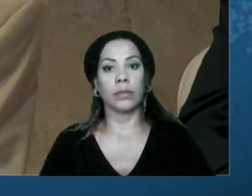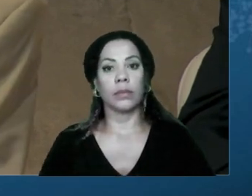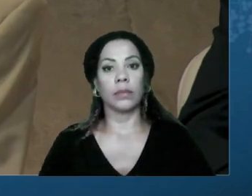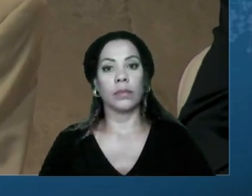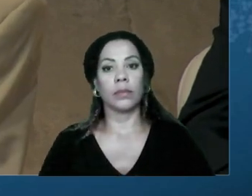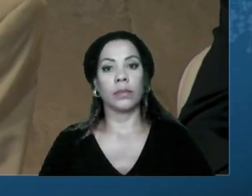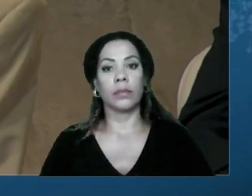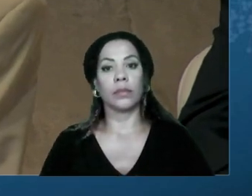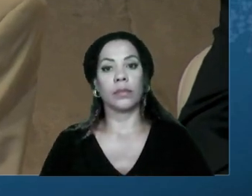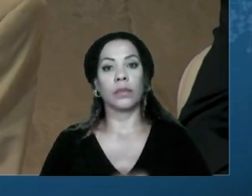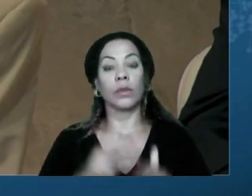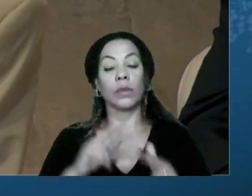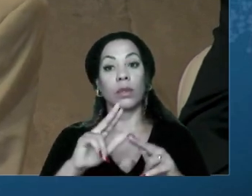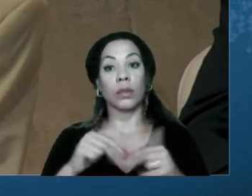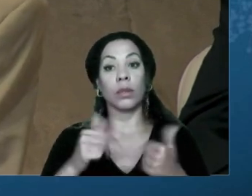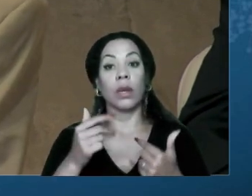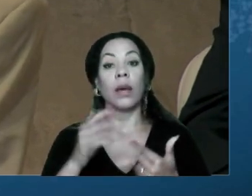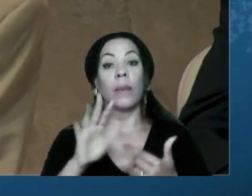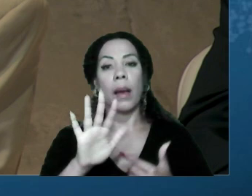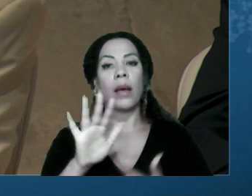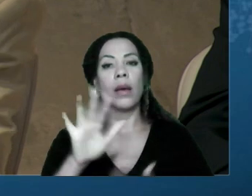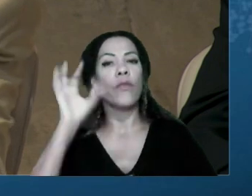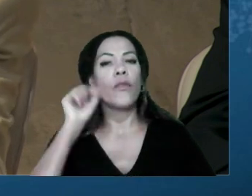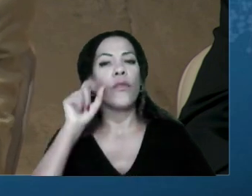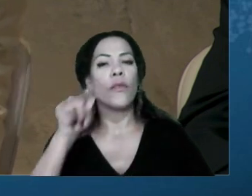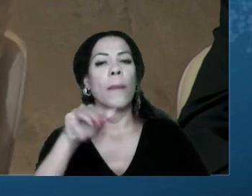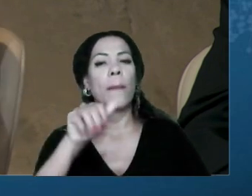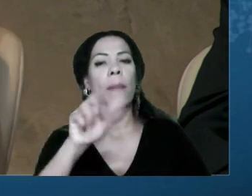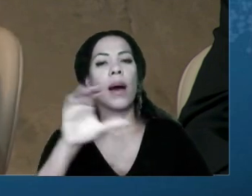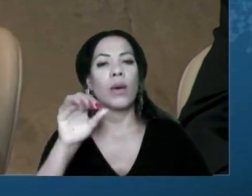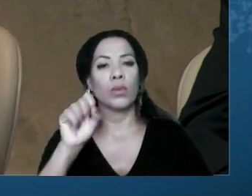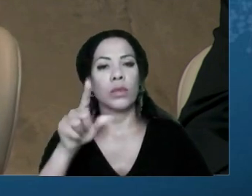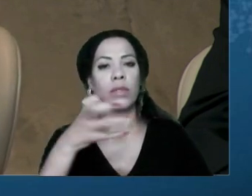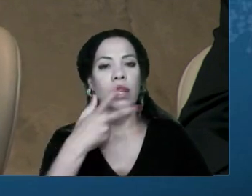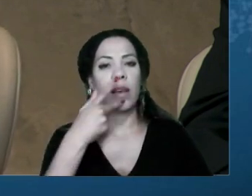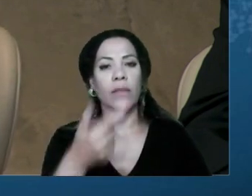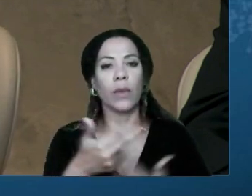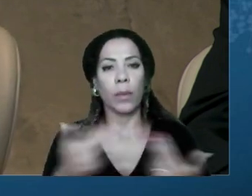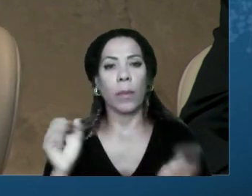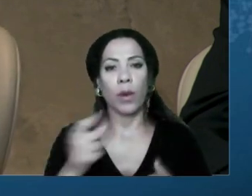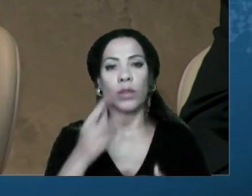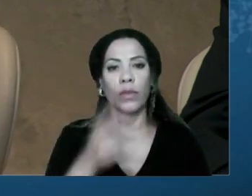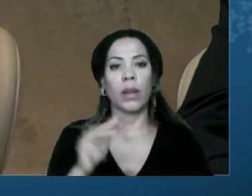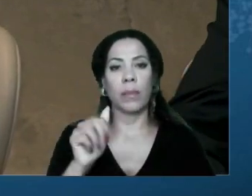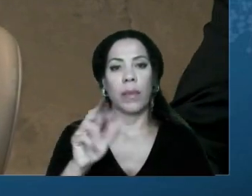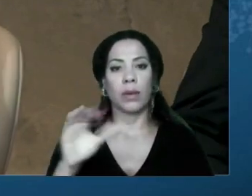acerca das apresentações que foram feitas, mas vamos ouvir o Marcos. Marcos, por favor, tenha a palavra.